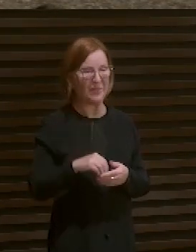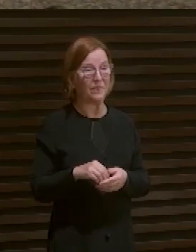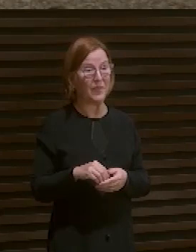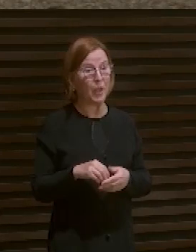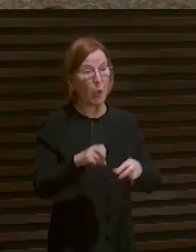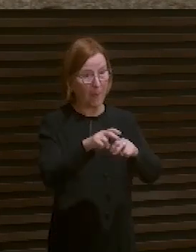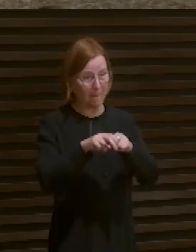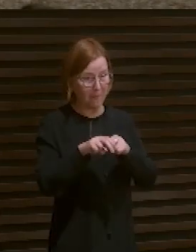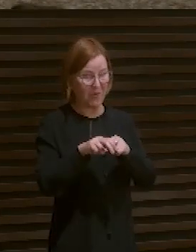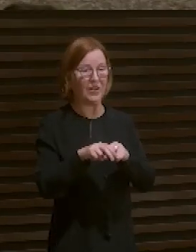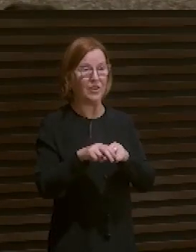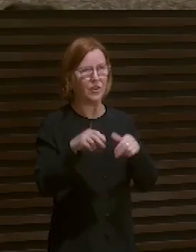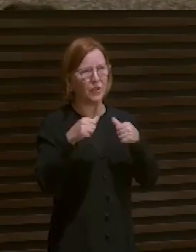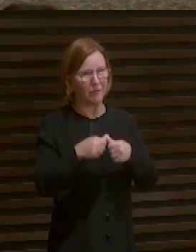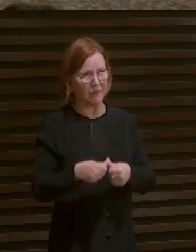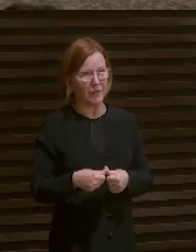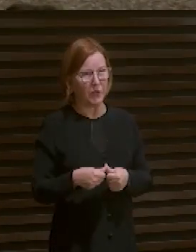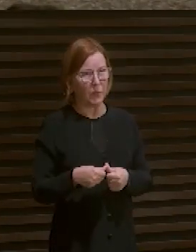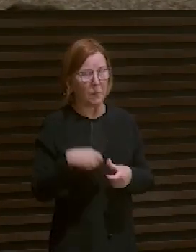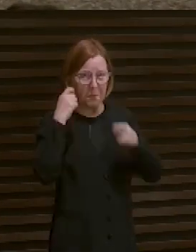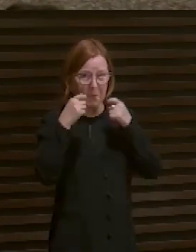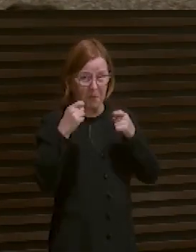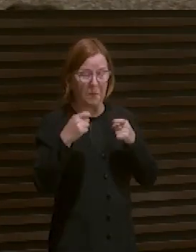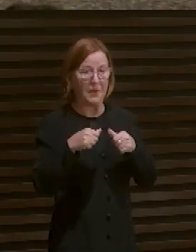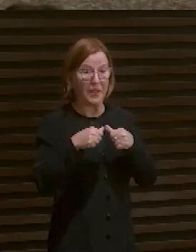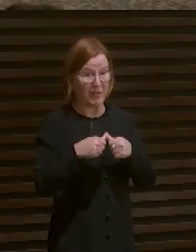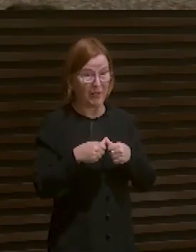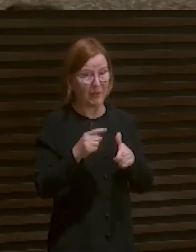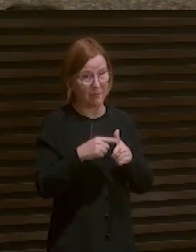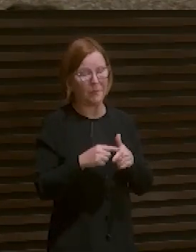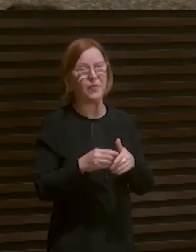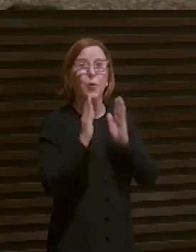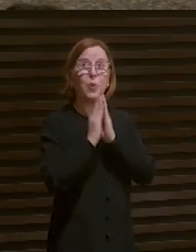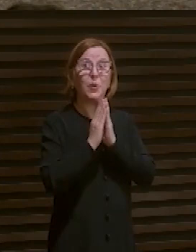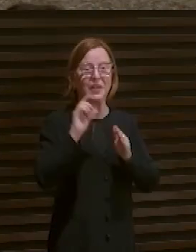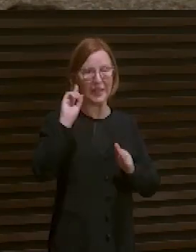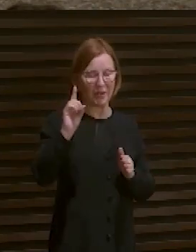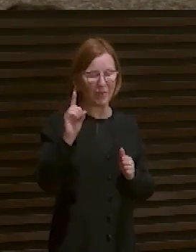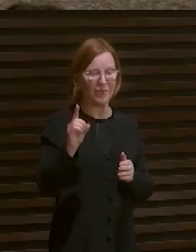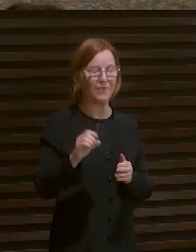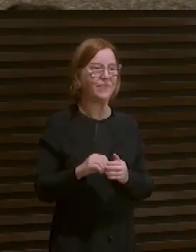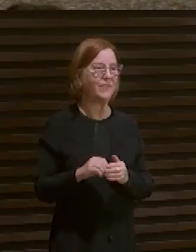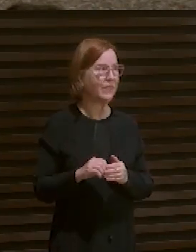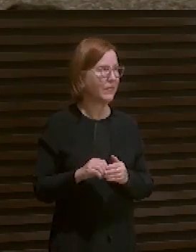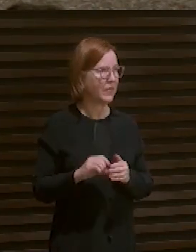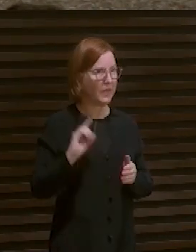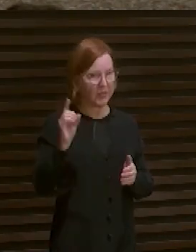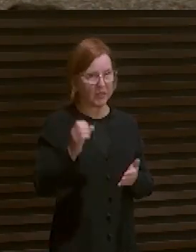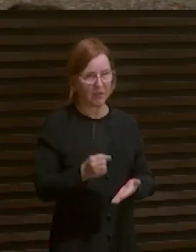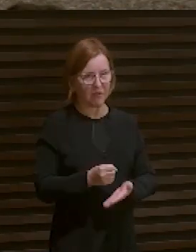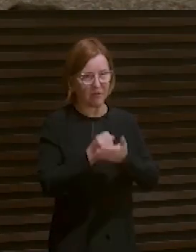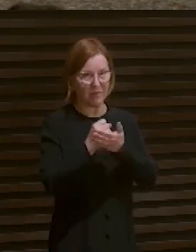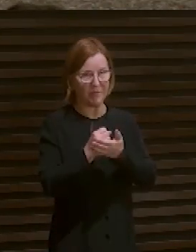assim, enfática com essa pergunta. Aí mandaram ela embora. Ela orou a Deus e Deus deu sustento e